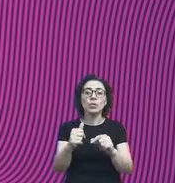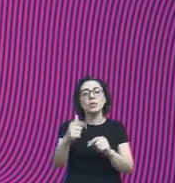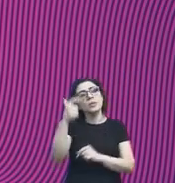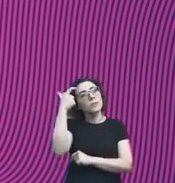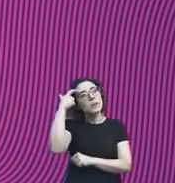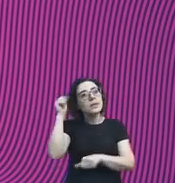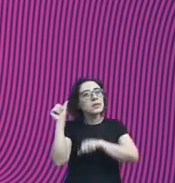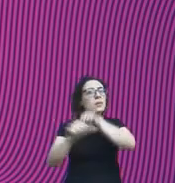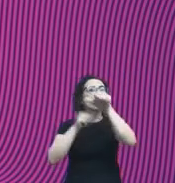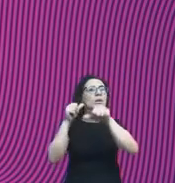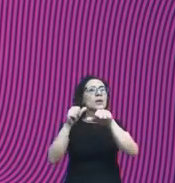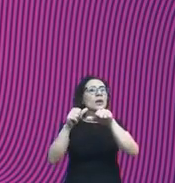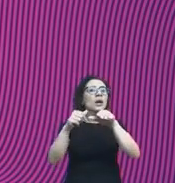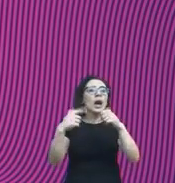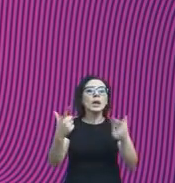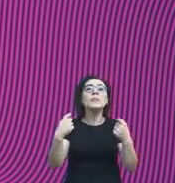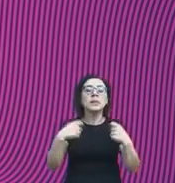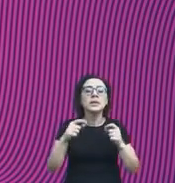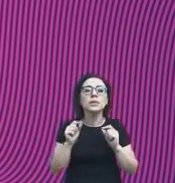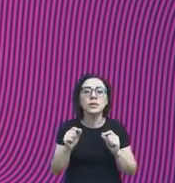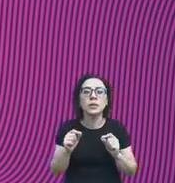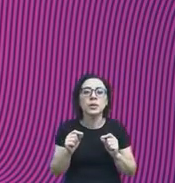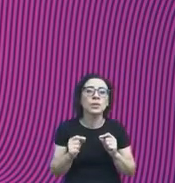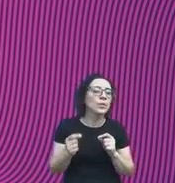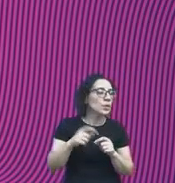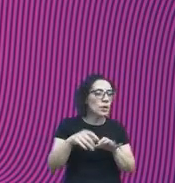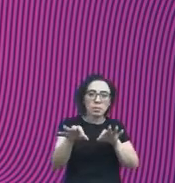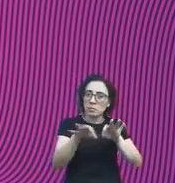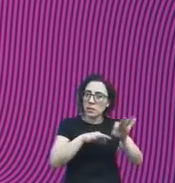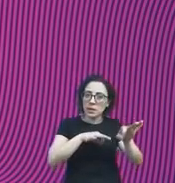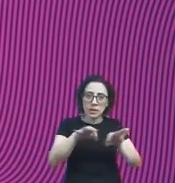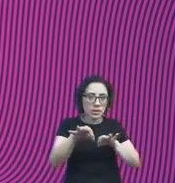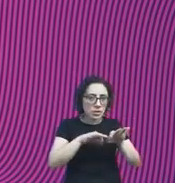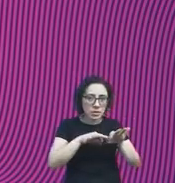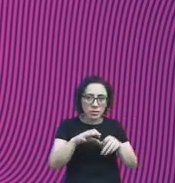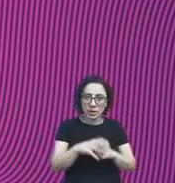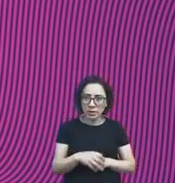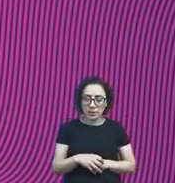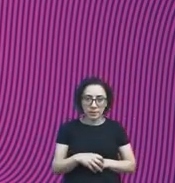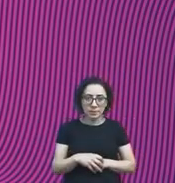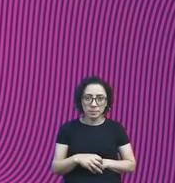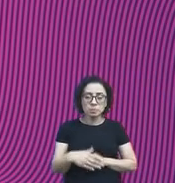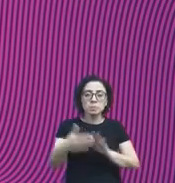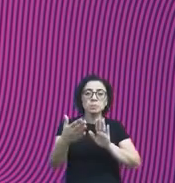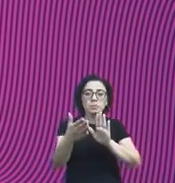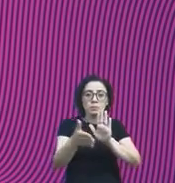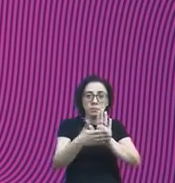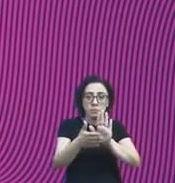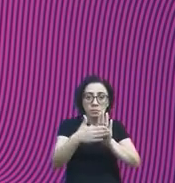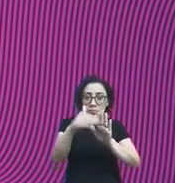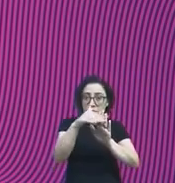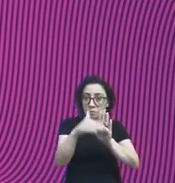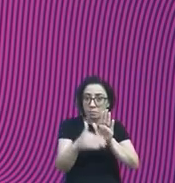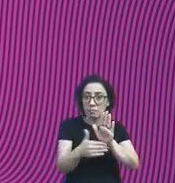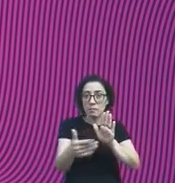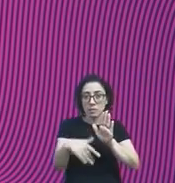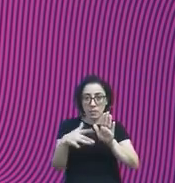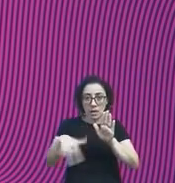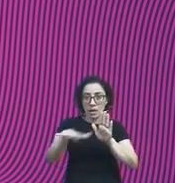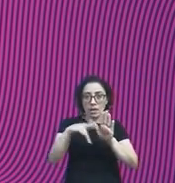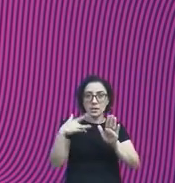planejamento. A agenda da saúde, ela é um pouco a agenda aos soluços, né? Acontece um negócio, todo mundo